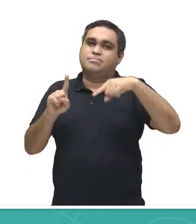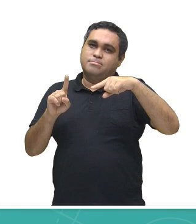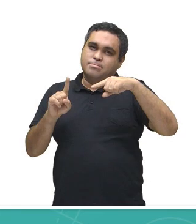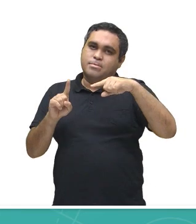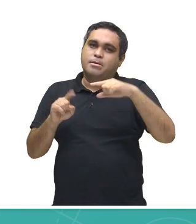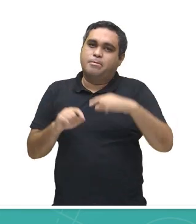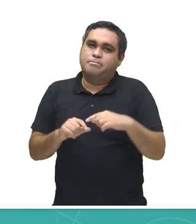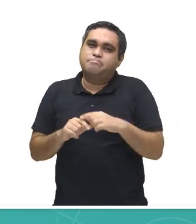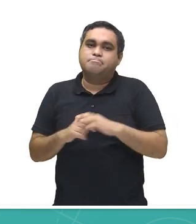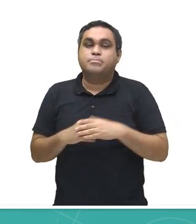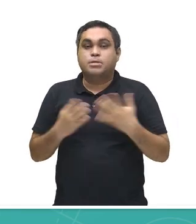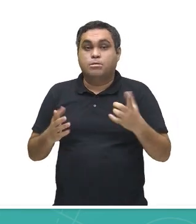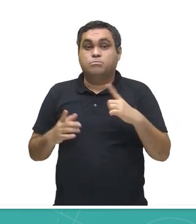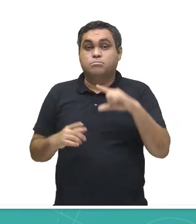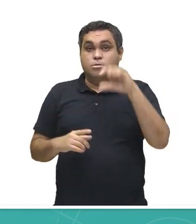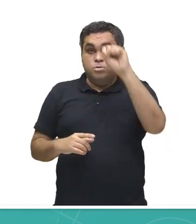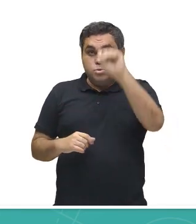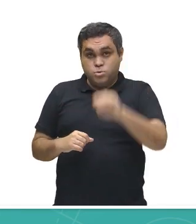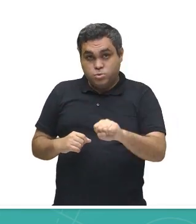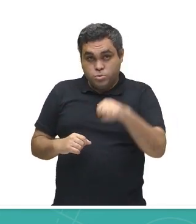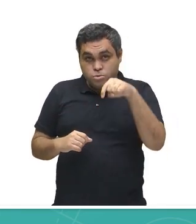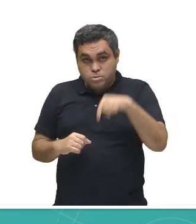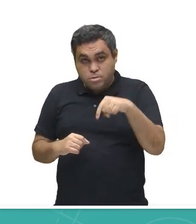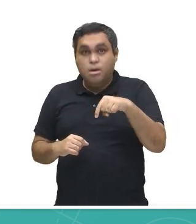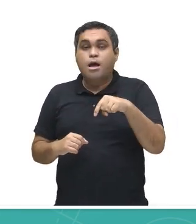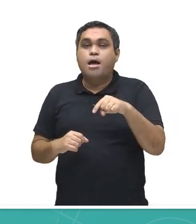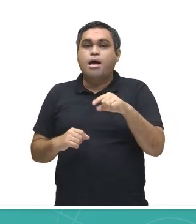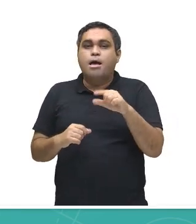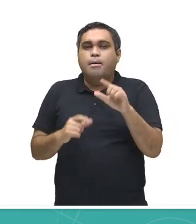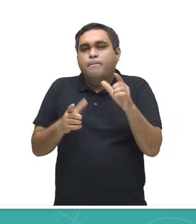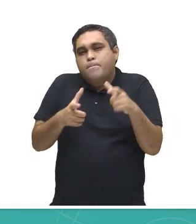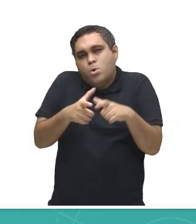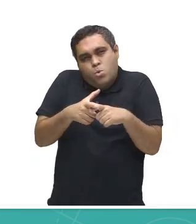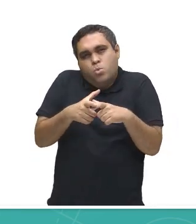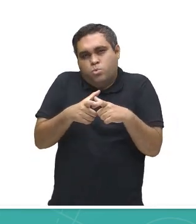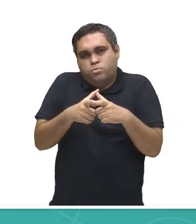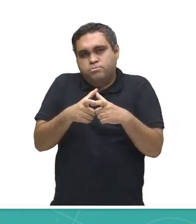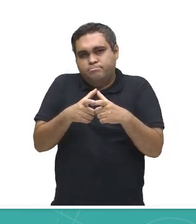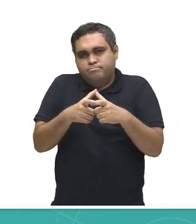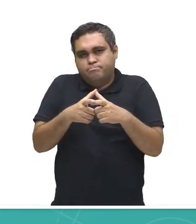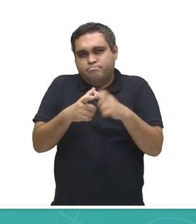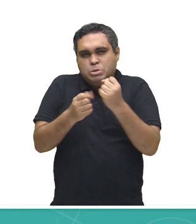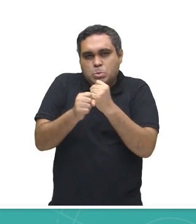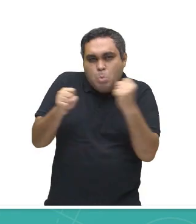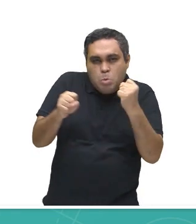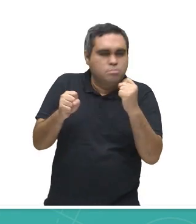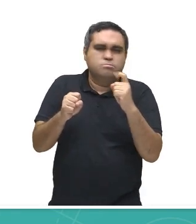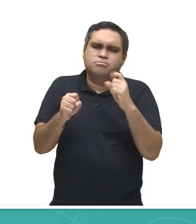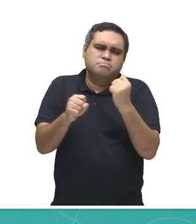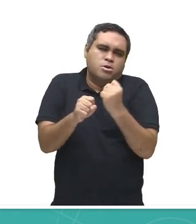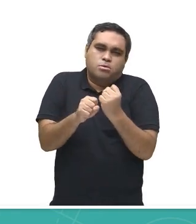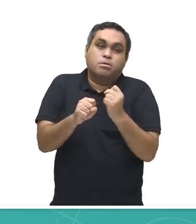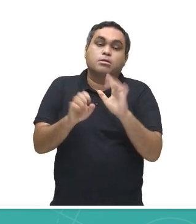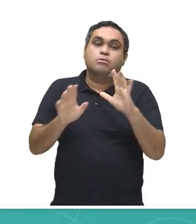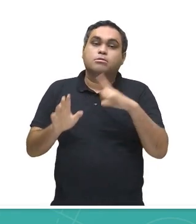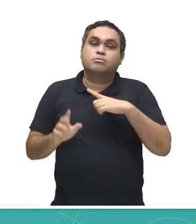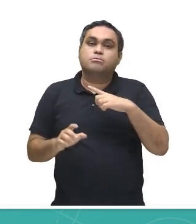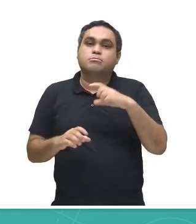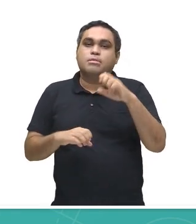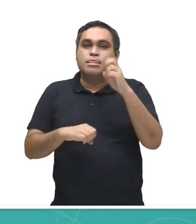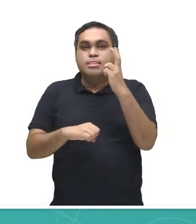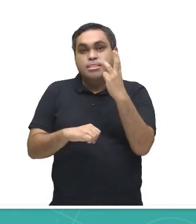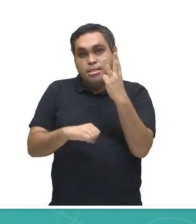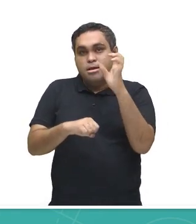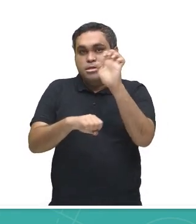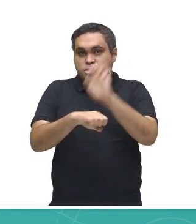É a menor região do país, em extensão territorial e população. Compreende os estados do Rio Grande do Sul, Santa Catarina